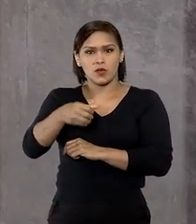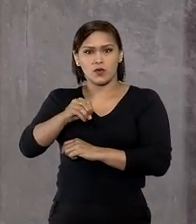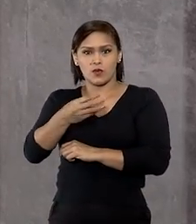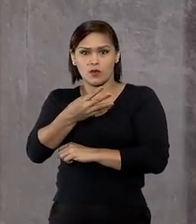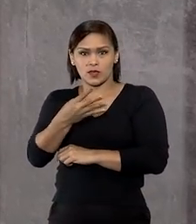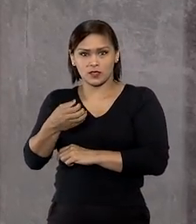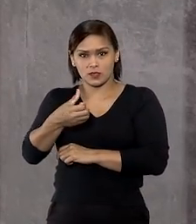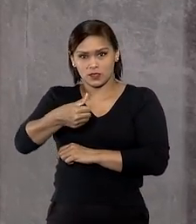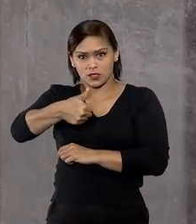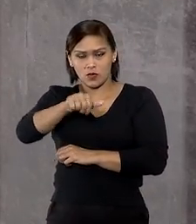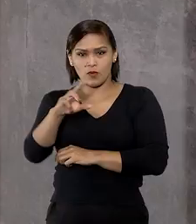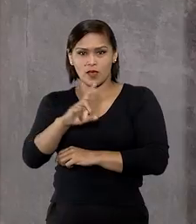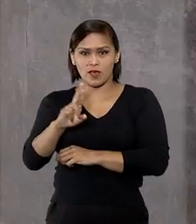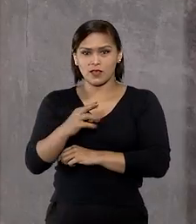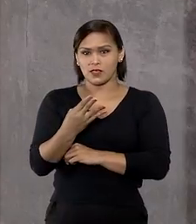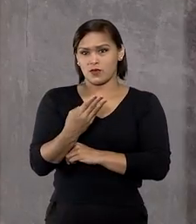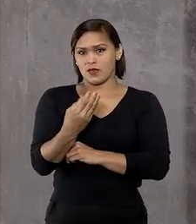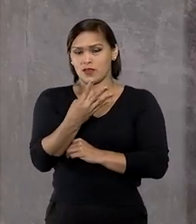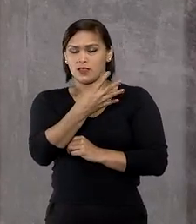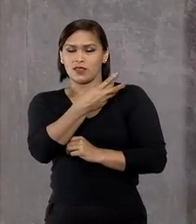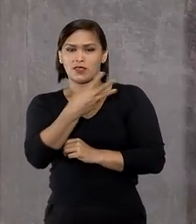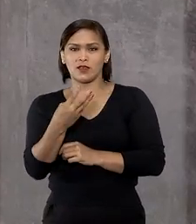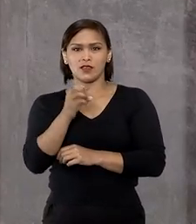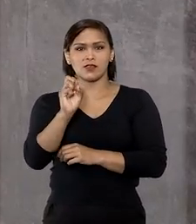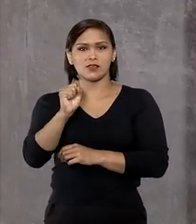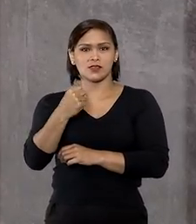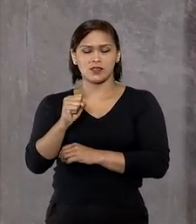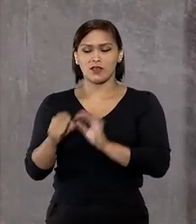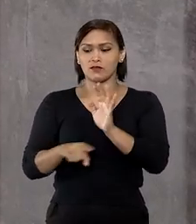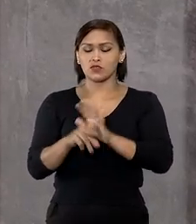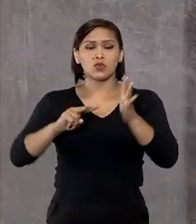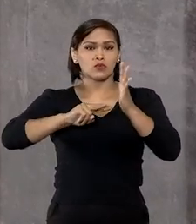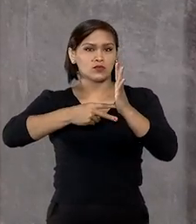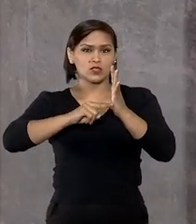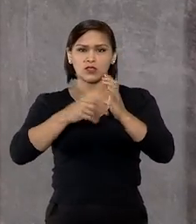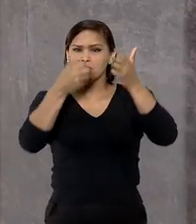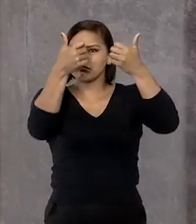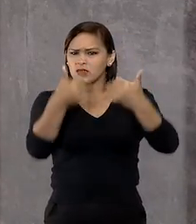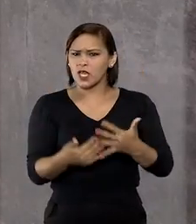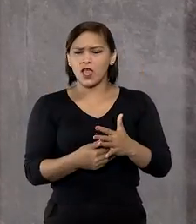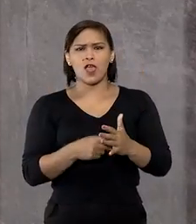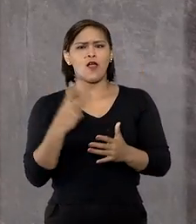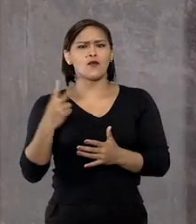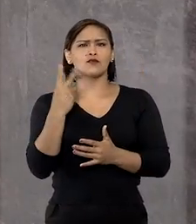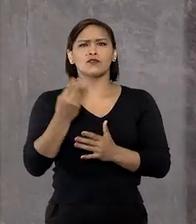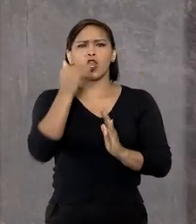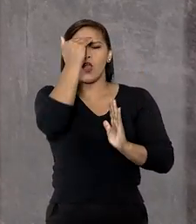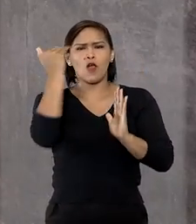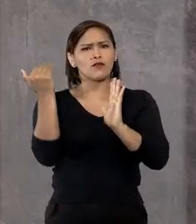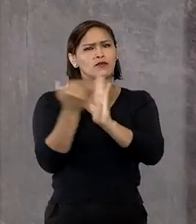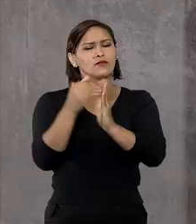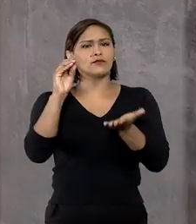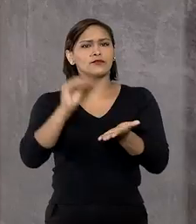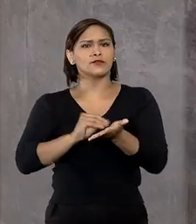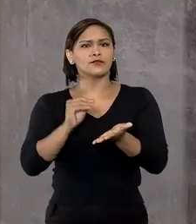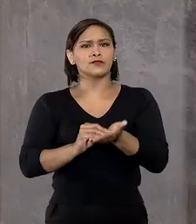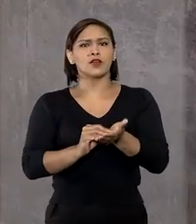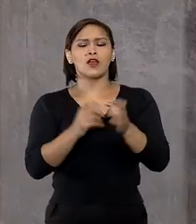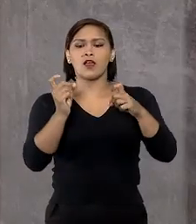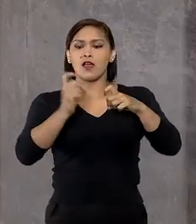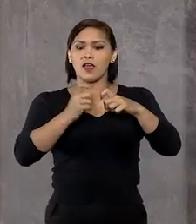1401 reais e 43 centavos segundo sindicato esse valor não respeita o piso salarial da categoria